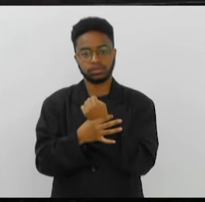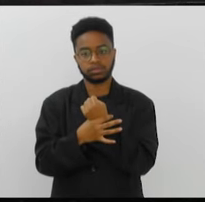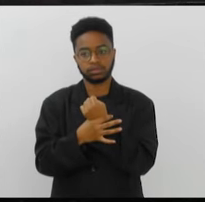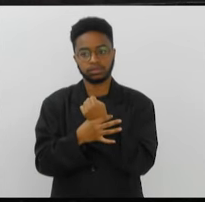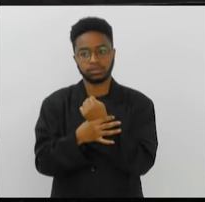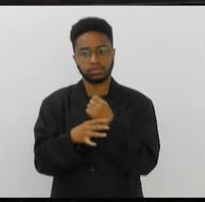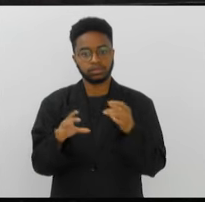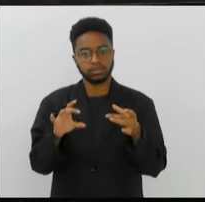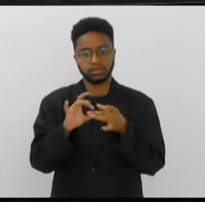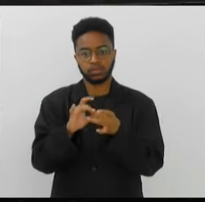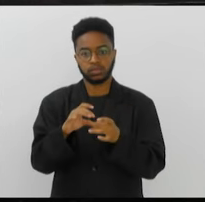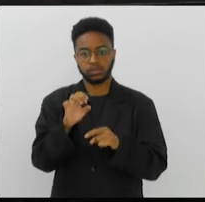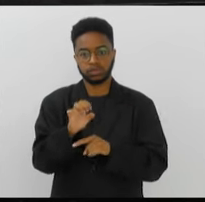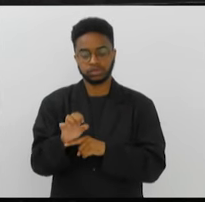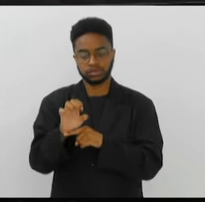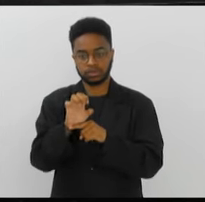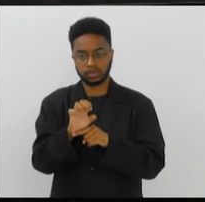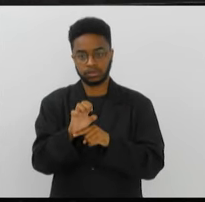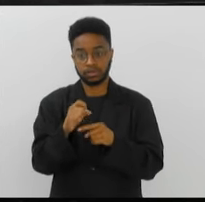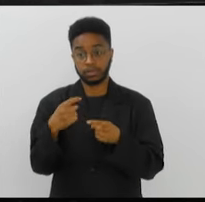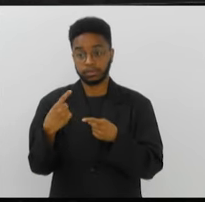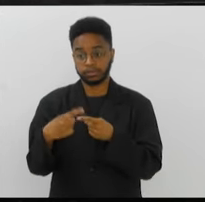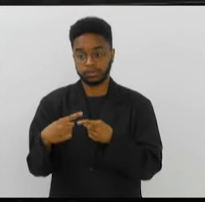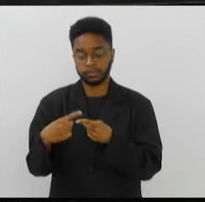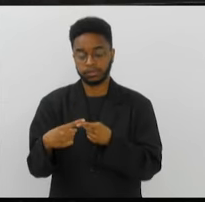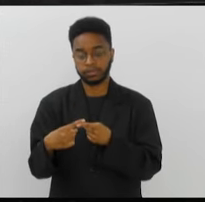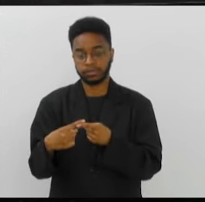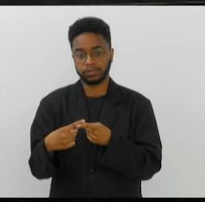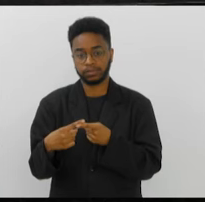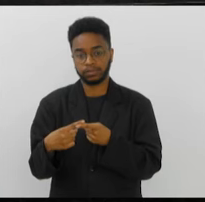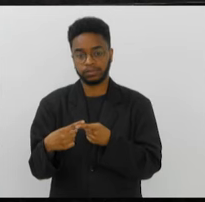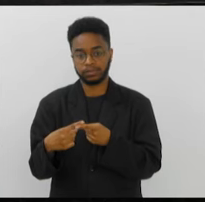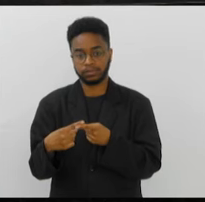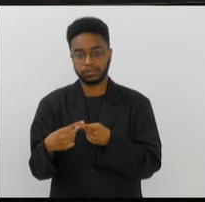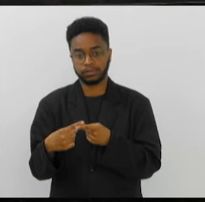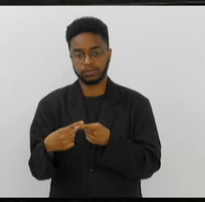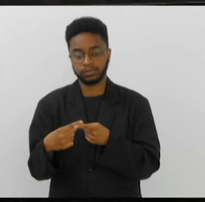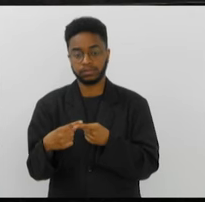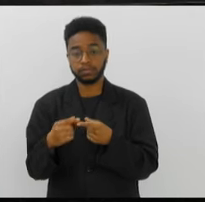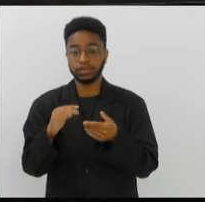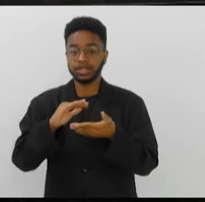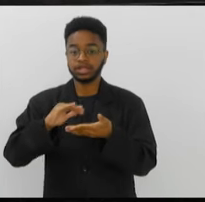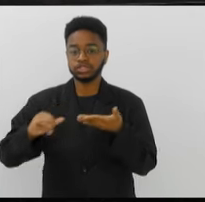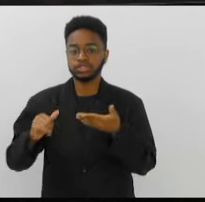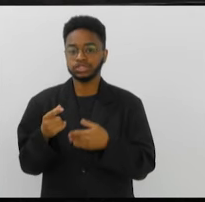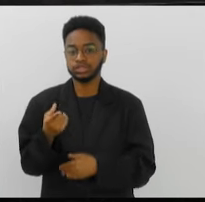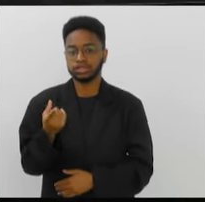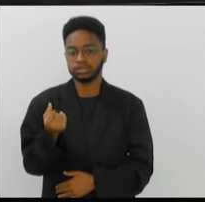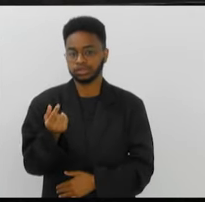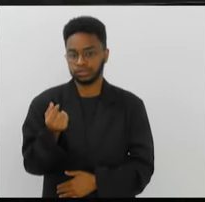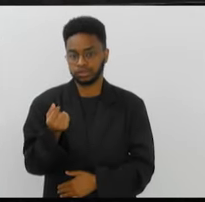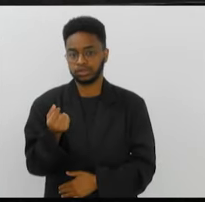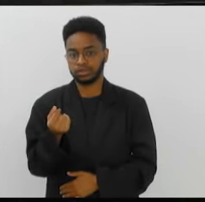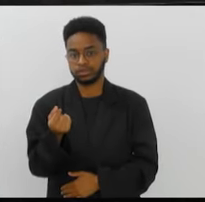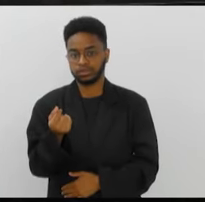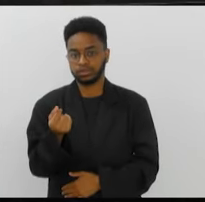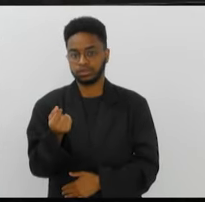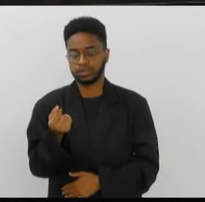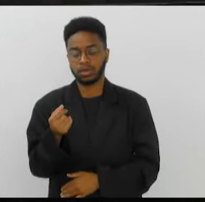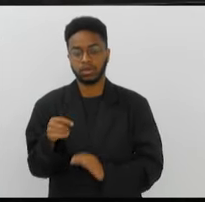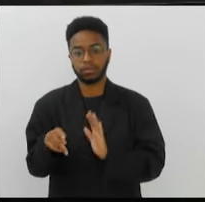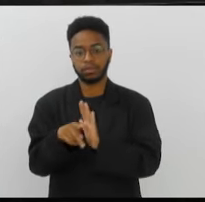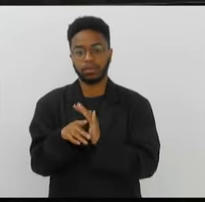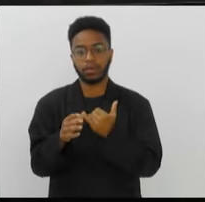do próprio Estado, porque tá tirando dinheiro do